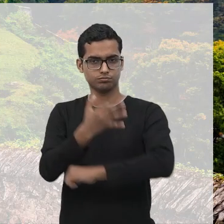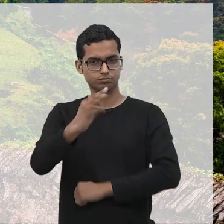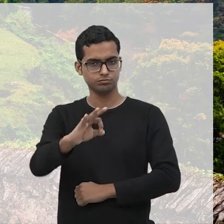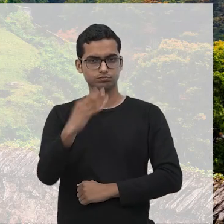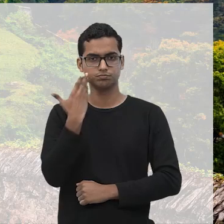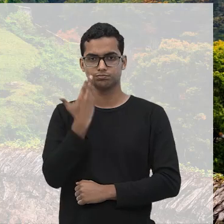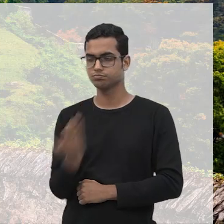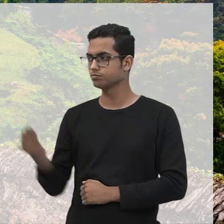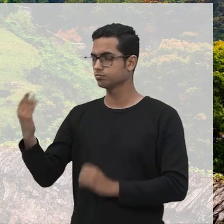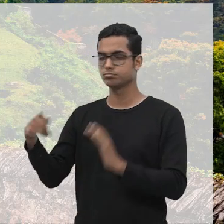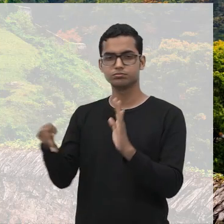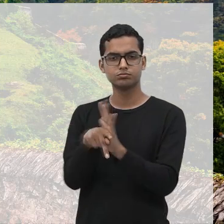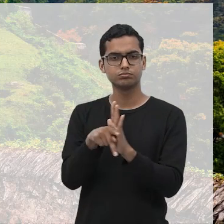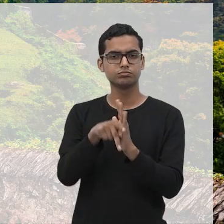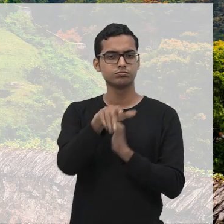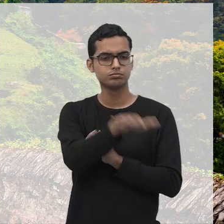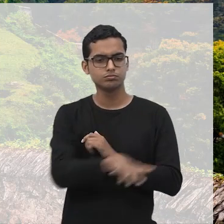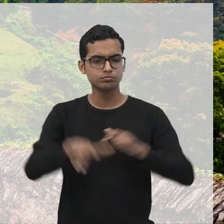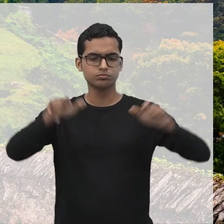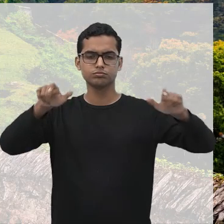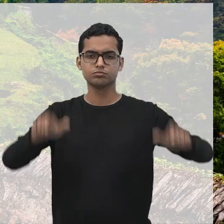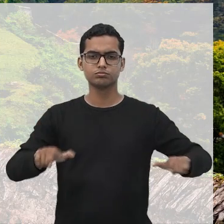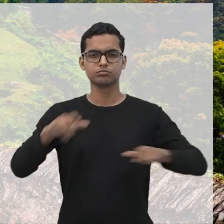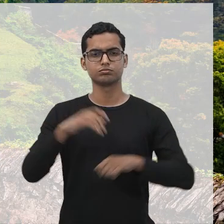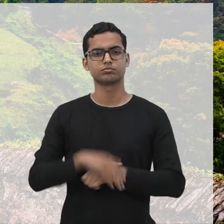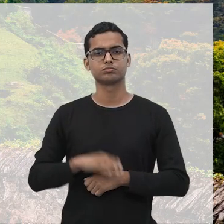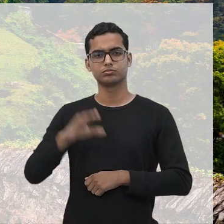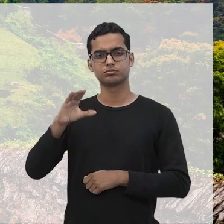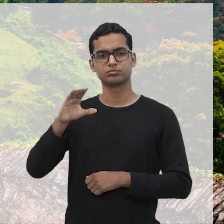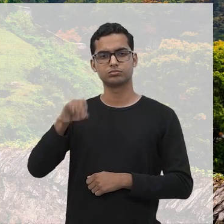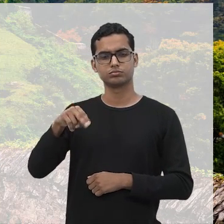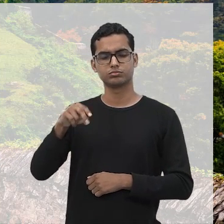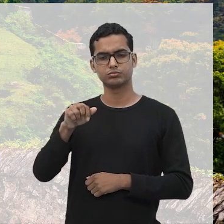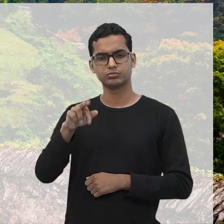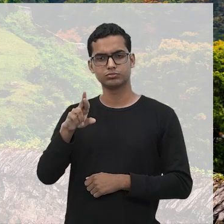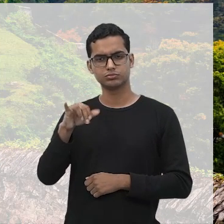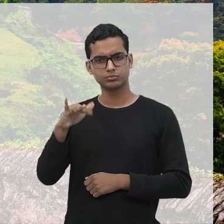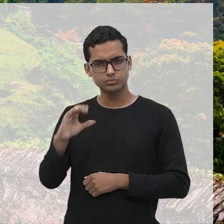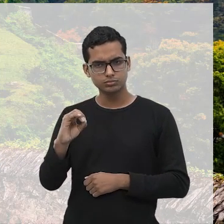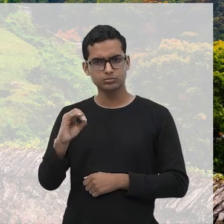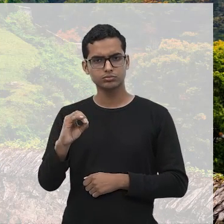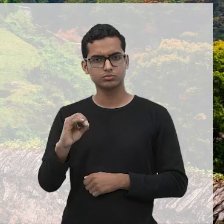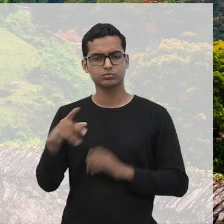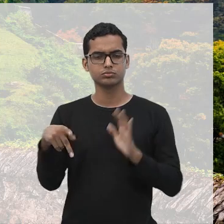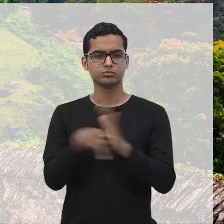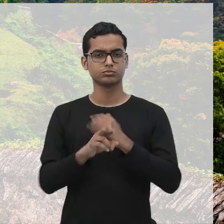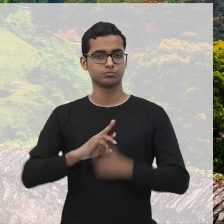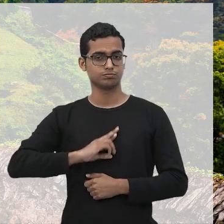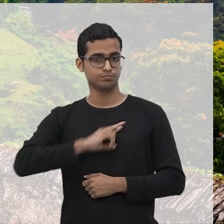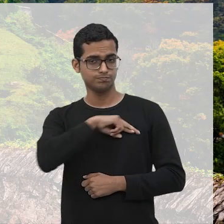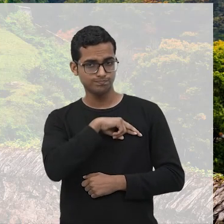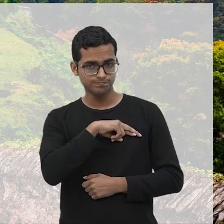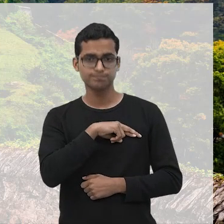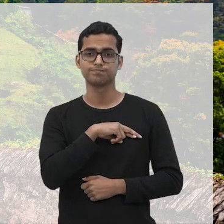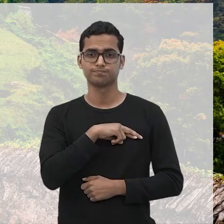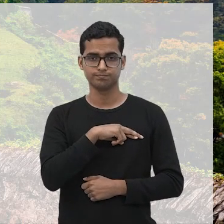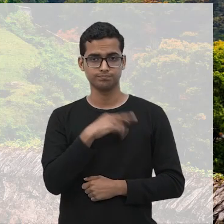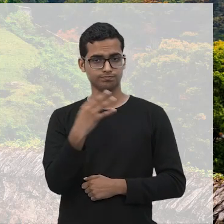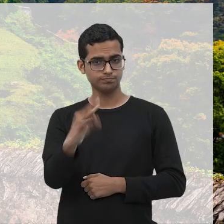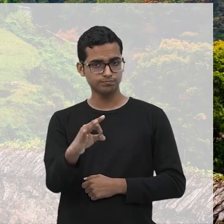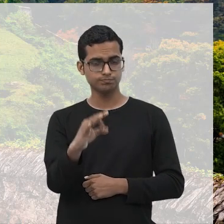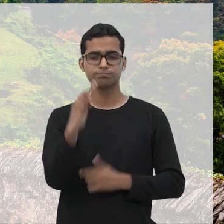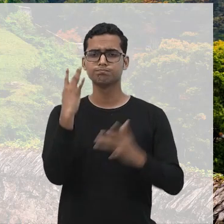faz parte do quê? Do cenário, certo? De uma peça. Então, seria o cenário lá do romance Romeu e Julieta. Então, o cenário